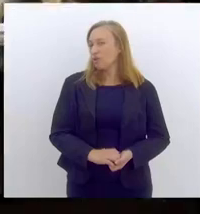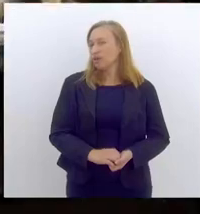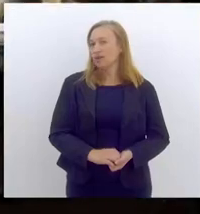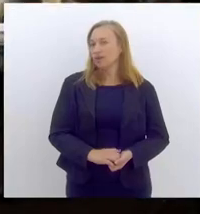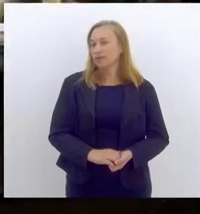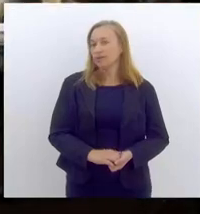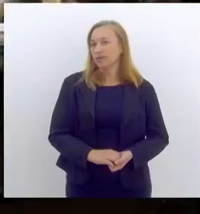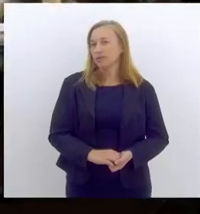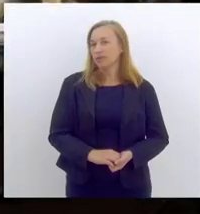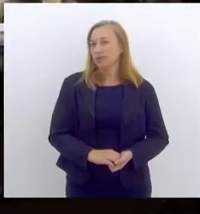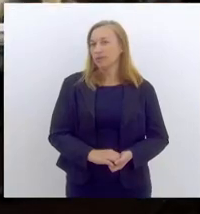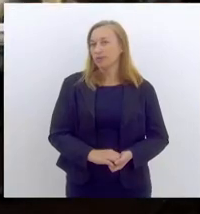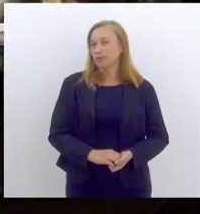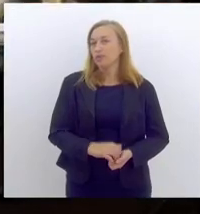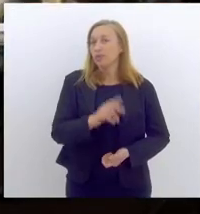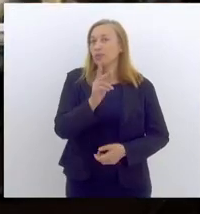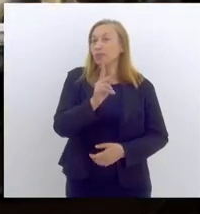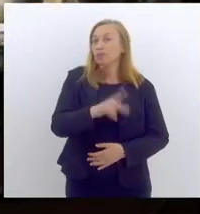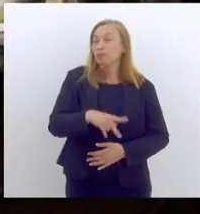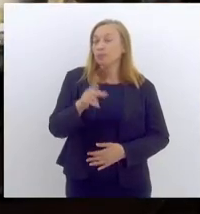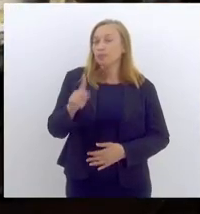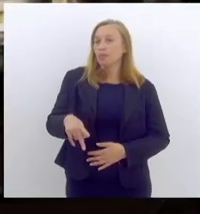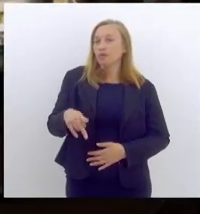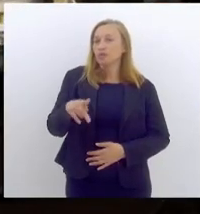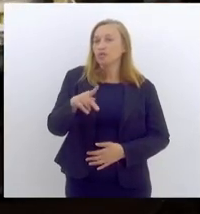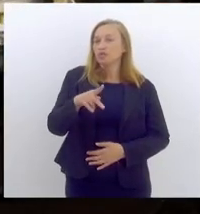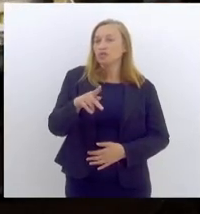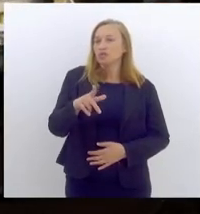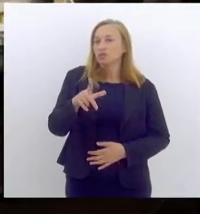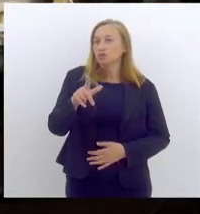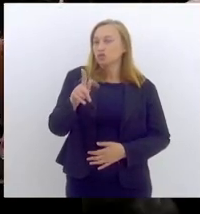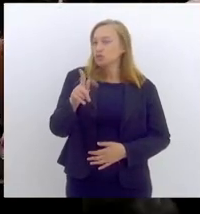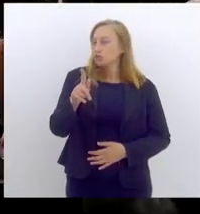Deputado Professor Josemar.